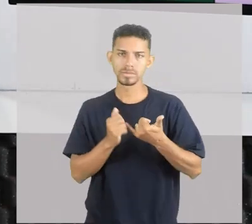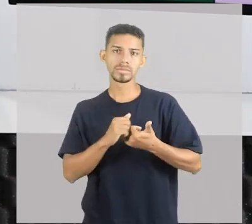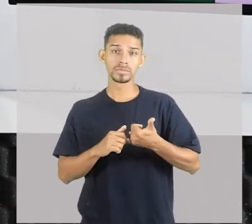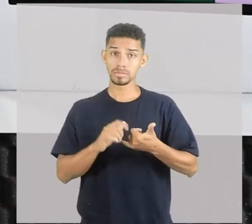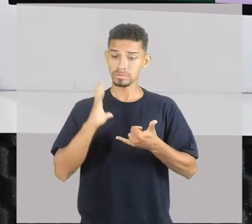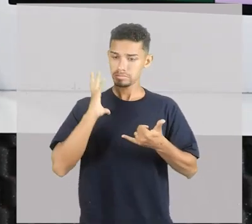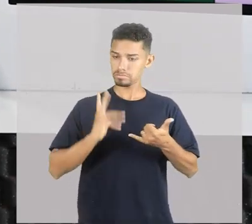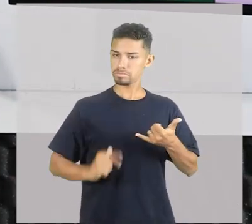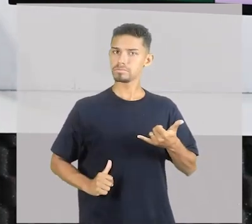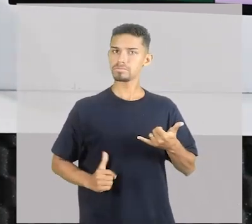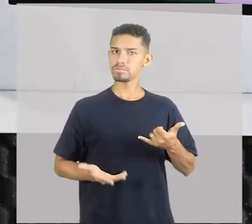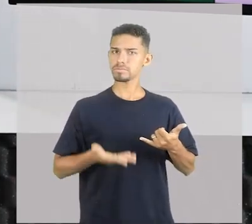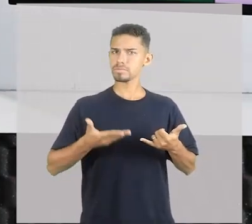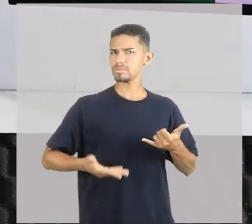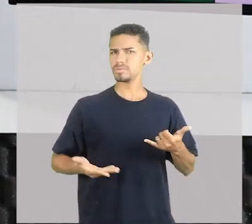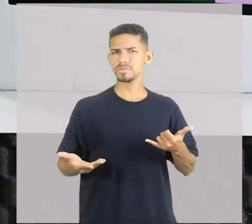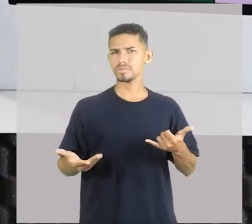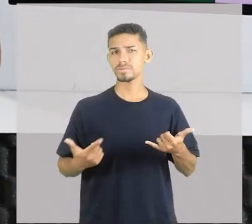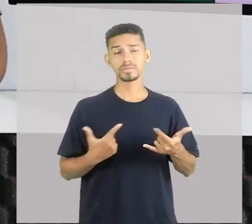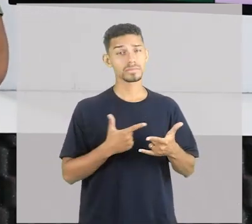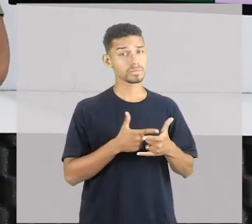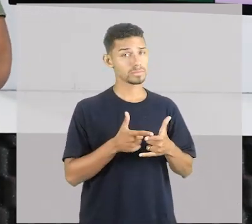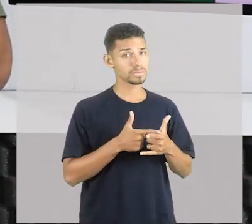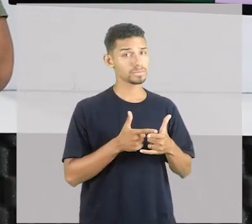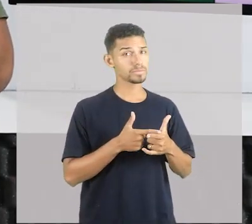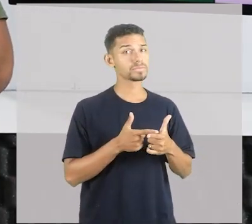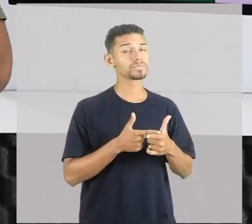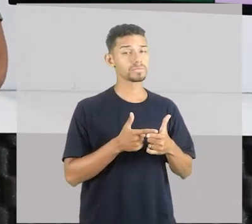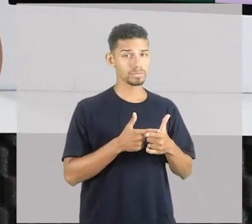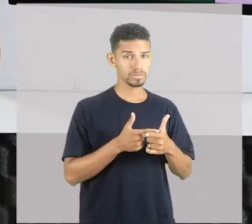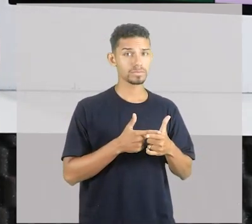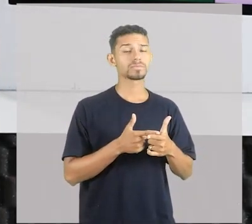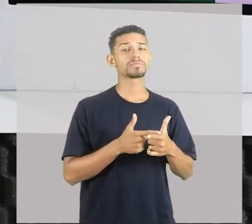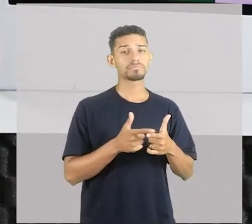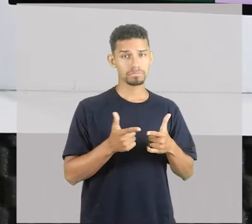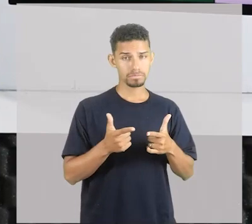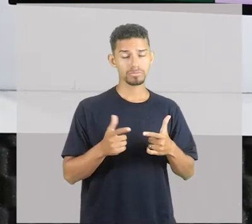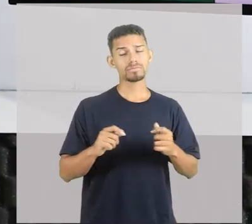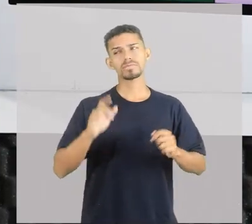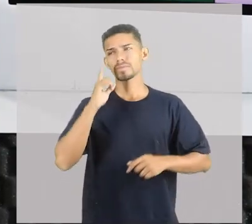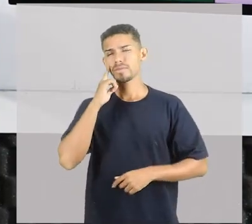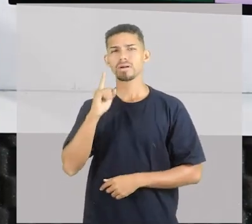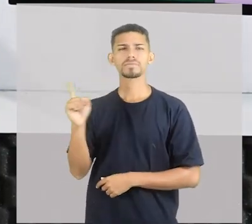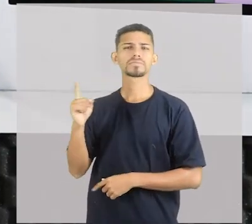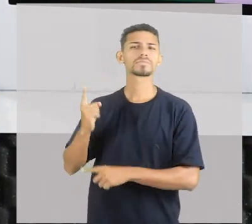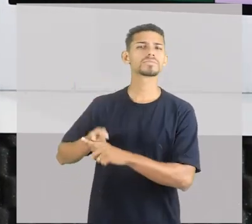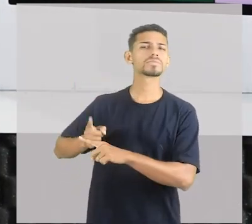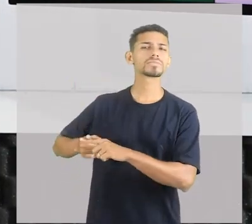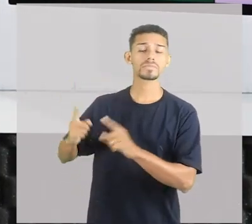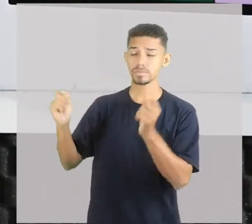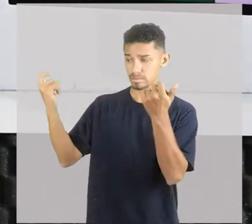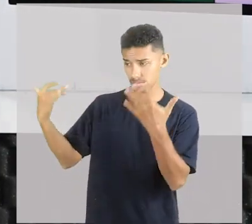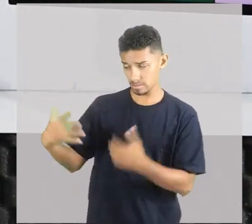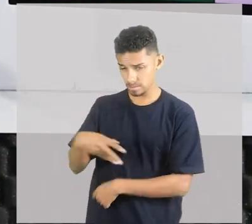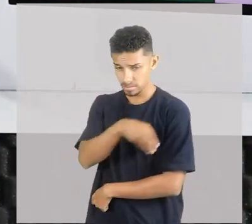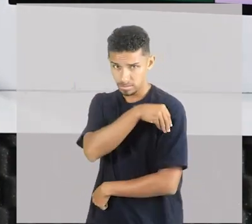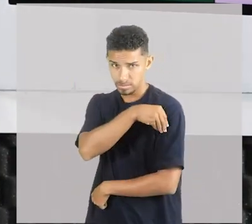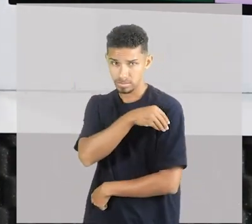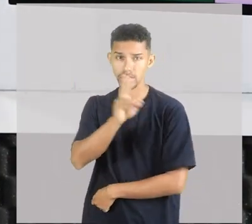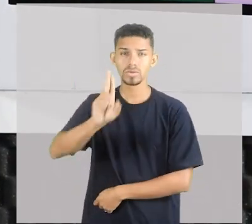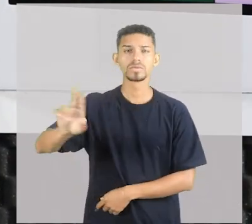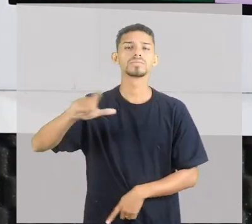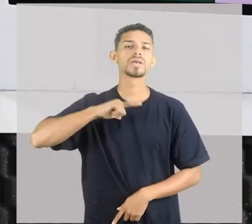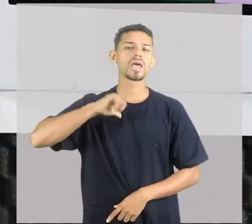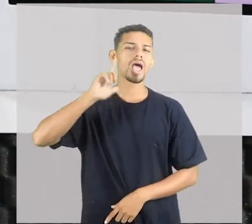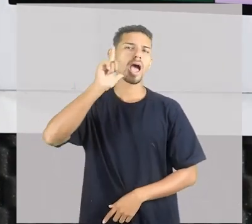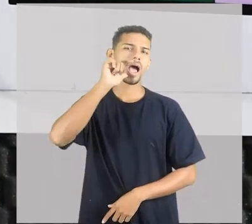também. Isso danificou muitos aparelhos. Por quê? Porque esse álcool que a gente usa para higienizar as mãos, nele tem